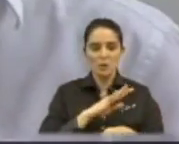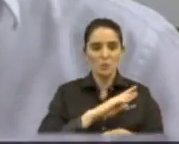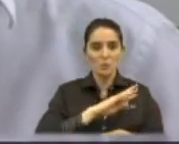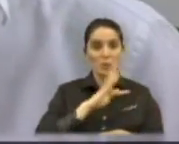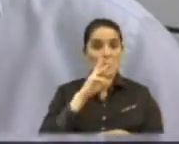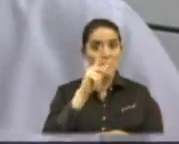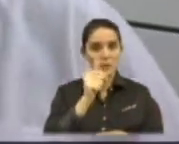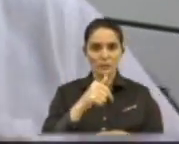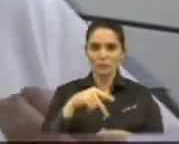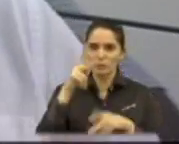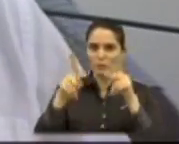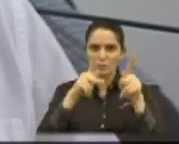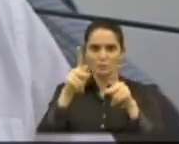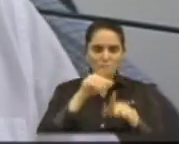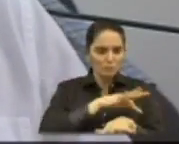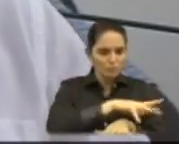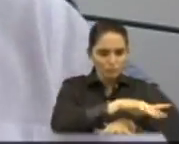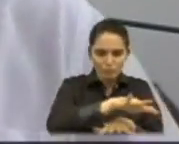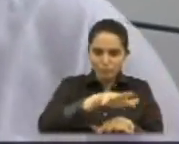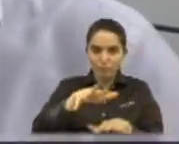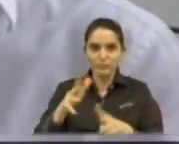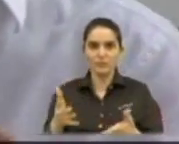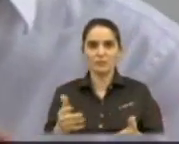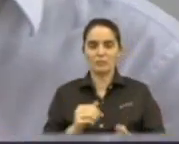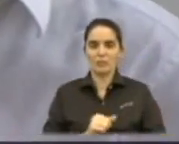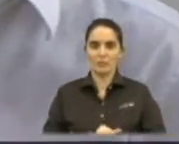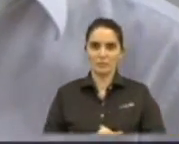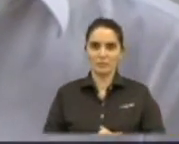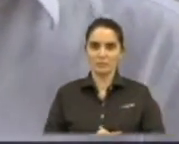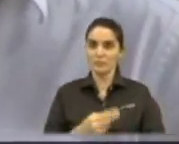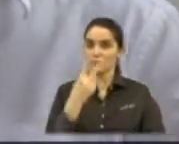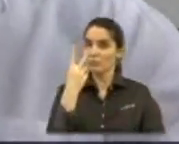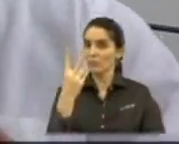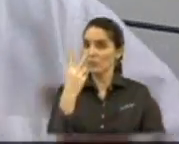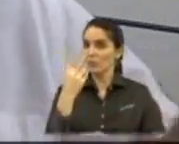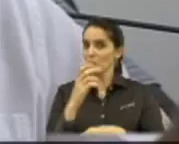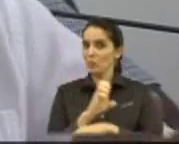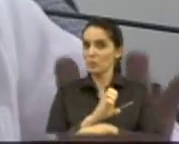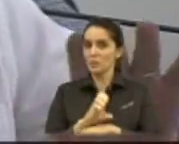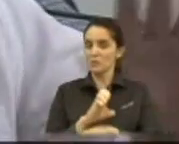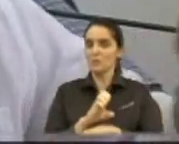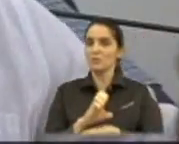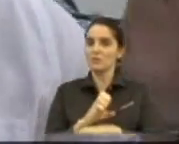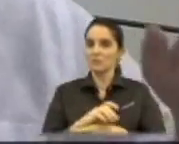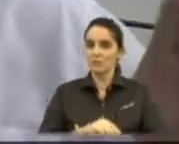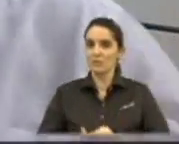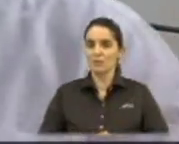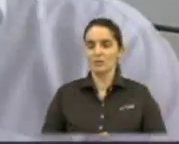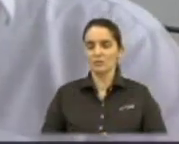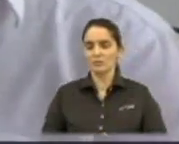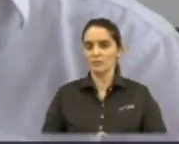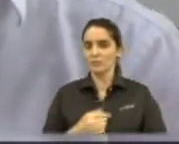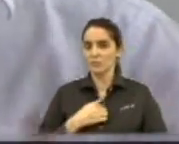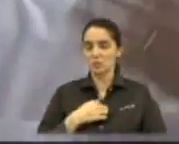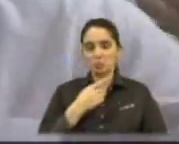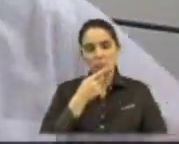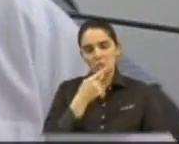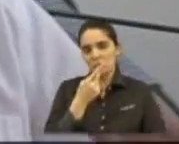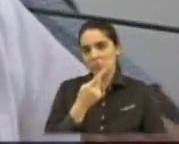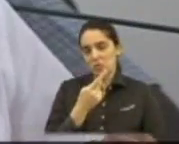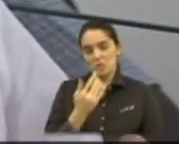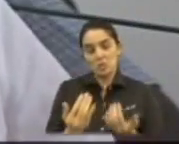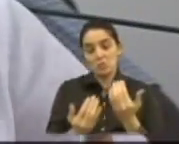desastre ambiental gravíssimo, acometendo 2 estados. Não quero julgar aqui grau de importância,